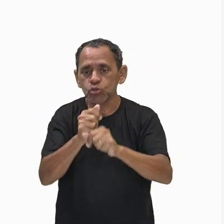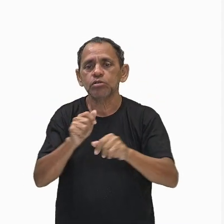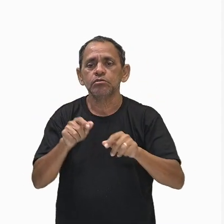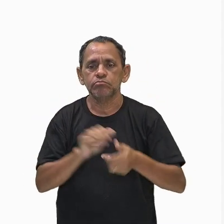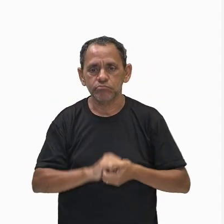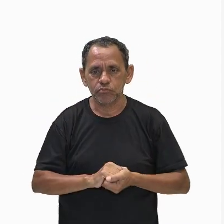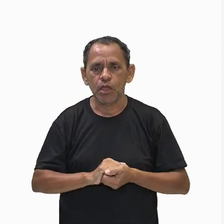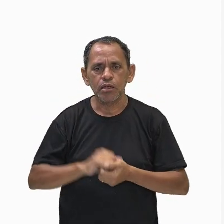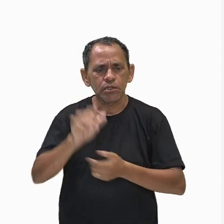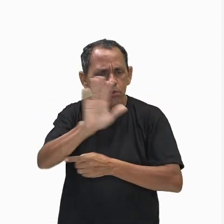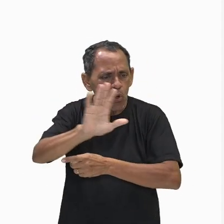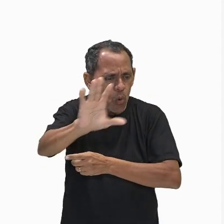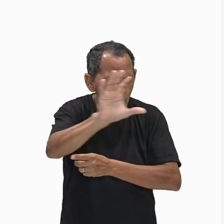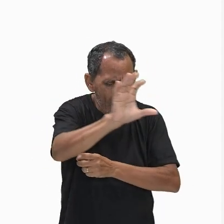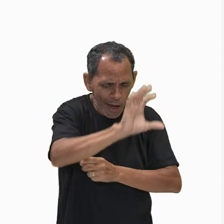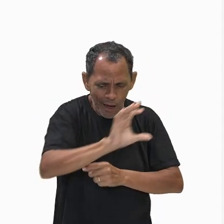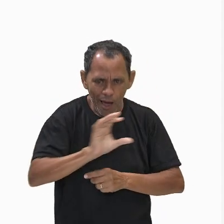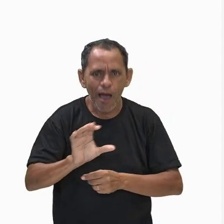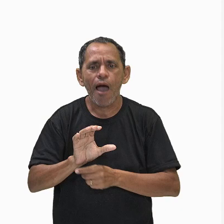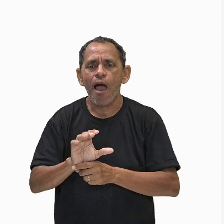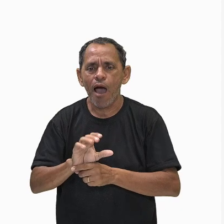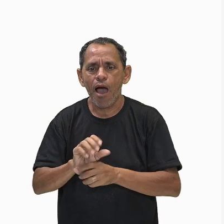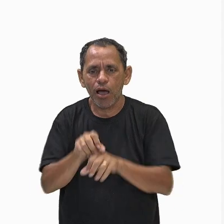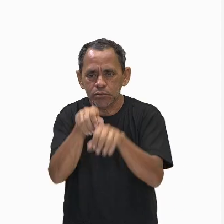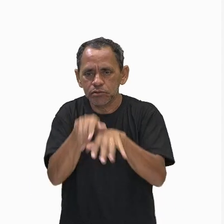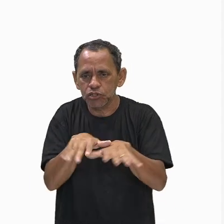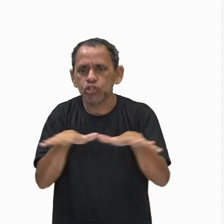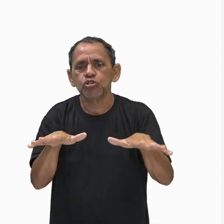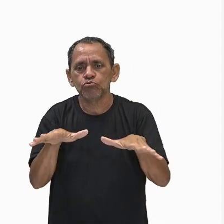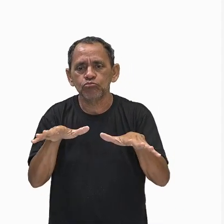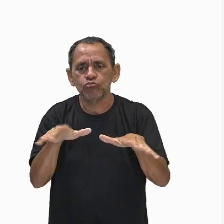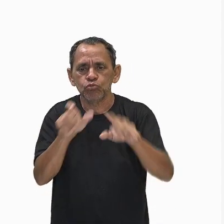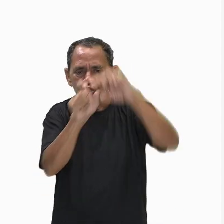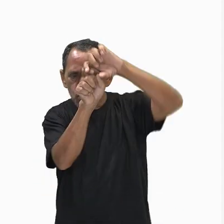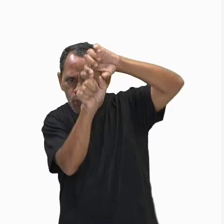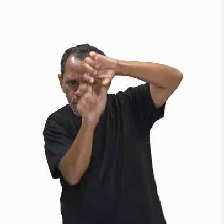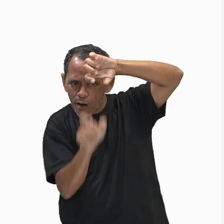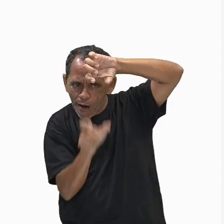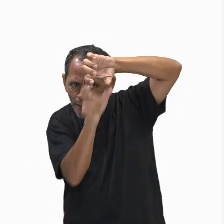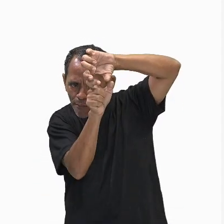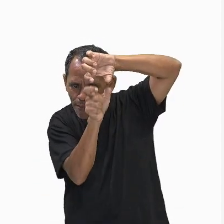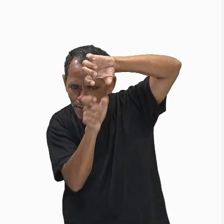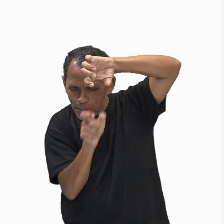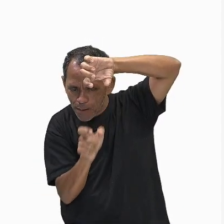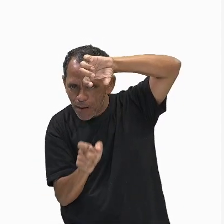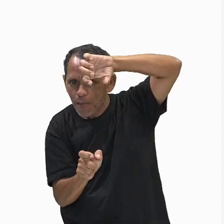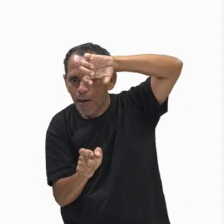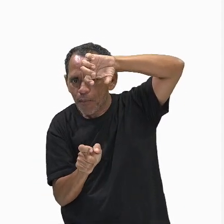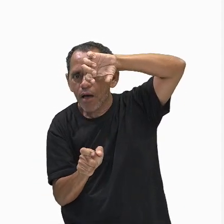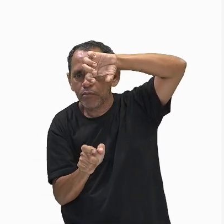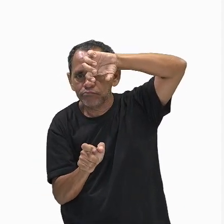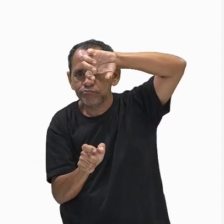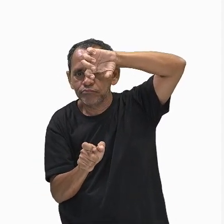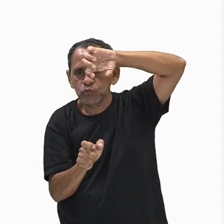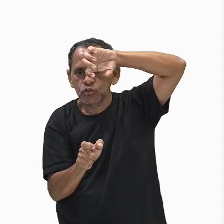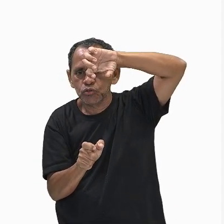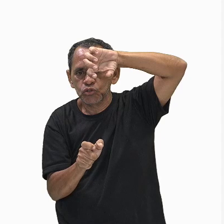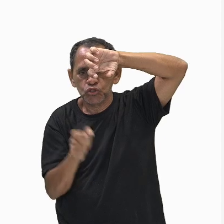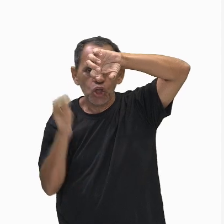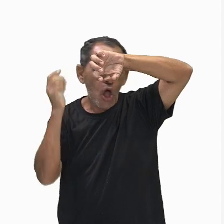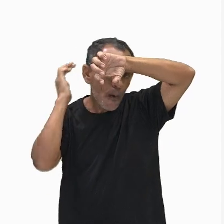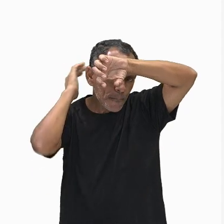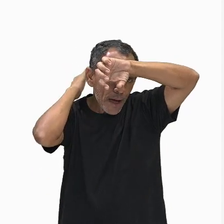são regiões que estão distribuídas ao longo da nossa medula espinhal, ao longo da nossa coluna.